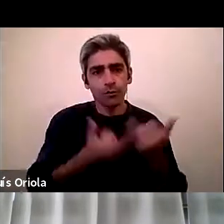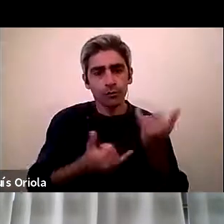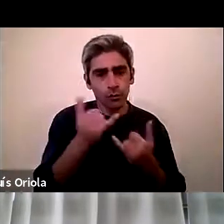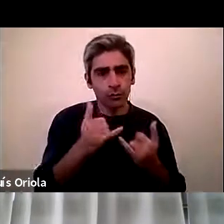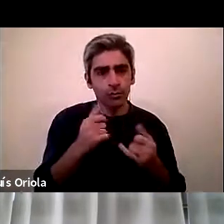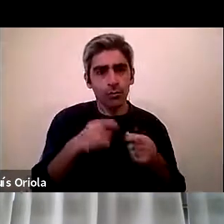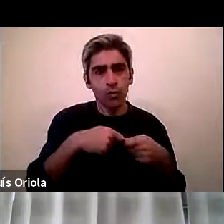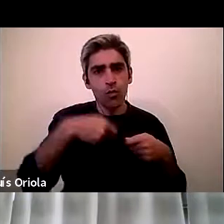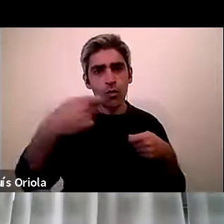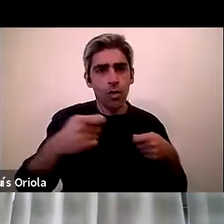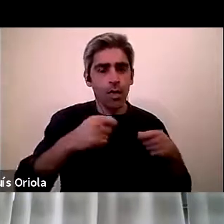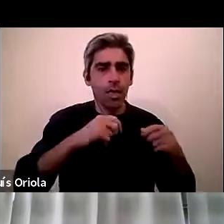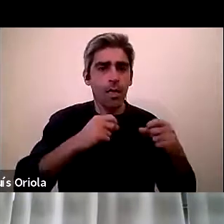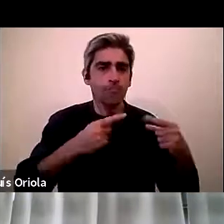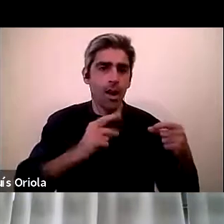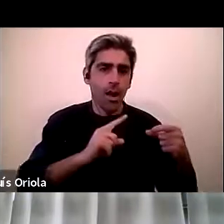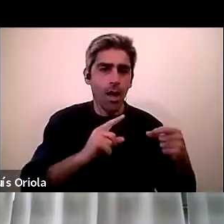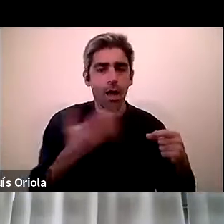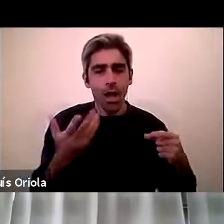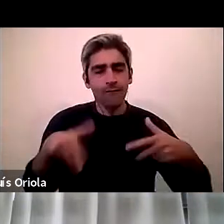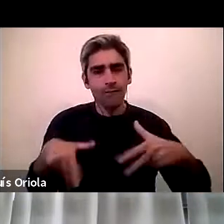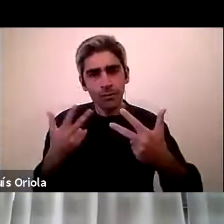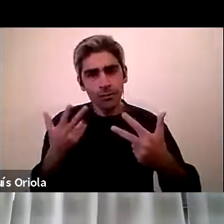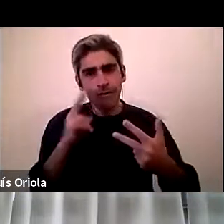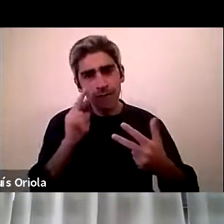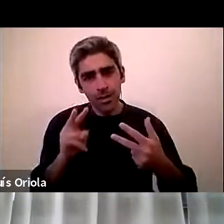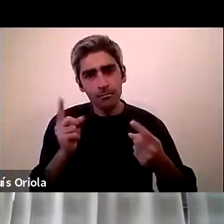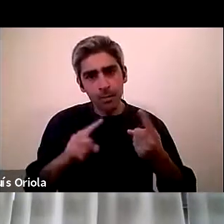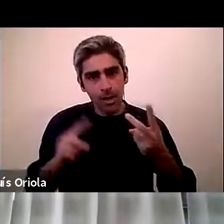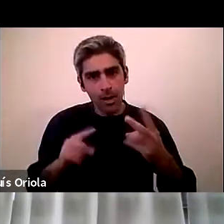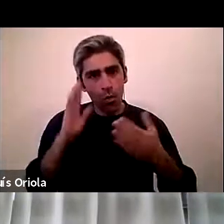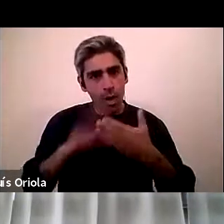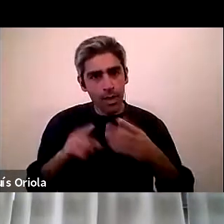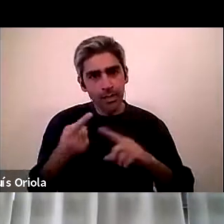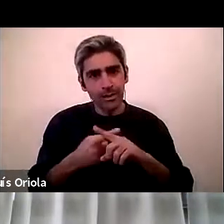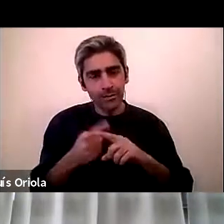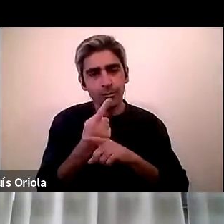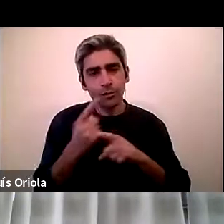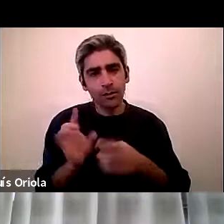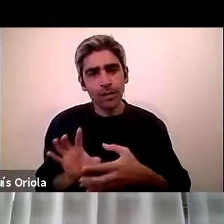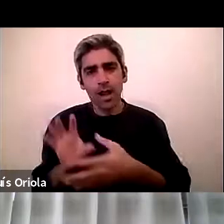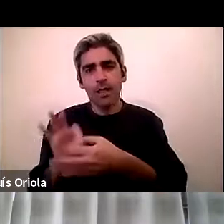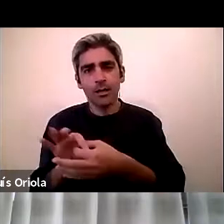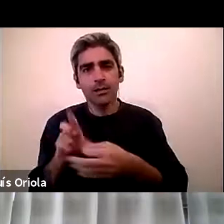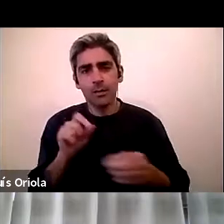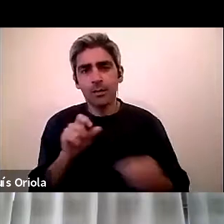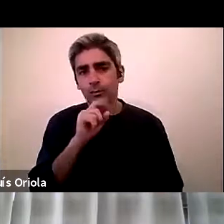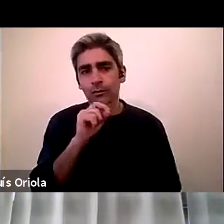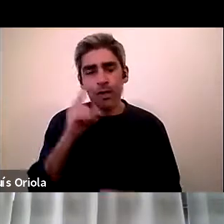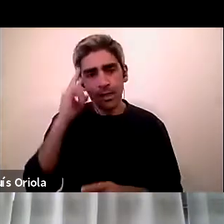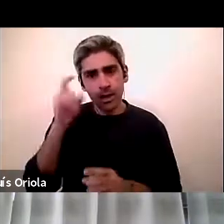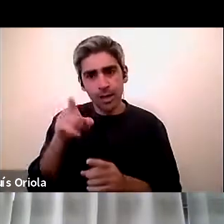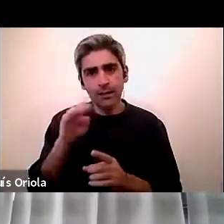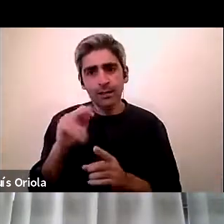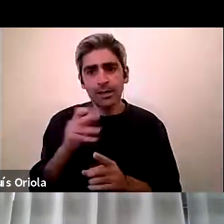longos e-mails por conversas, por videoconferências, vejam os vossos colegas mais, e se calhar isso é interessante porque liga provavelmente à ideia que a Sara estava